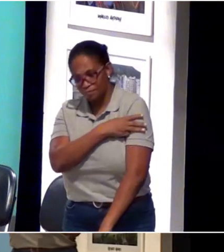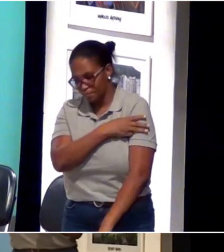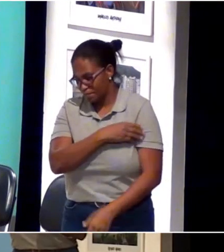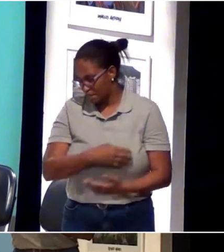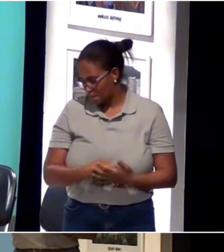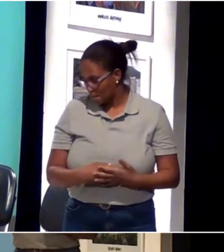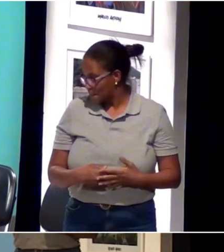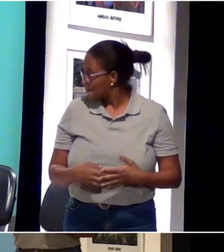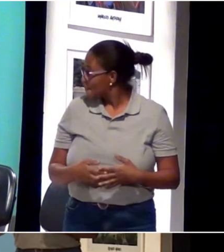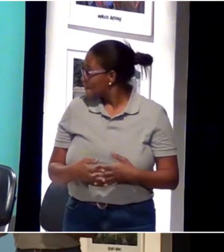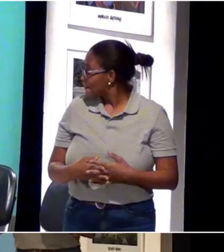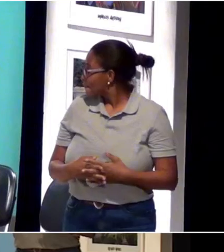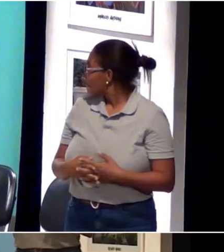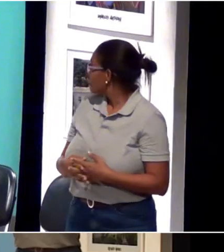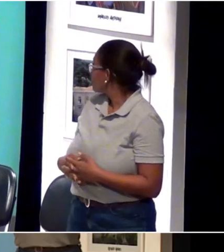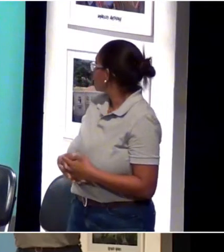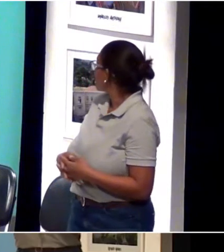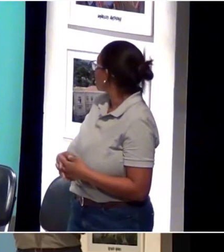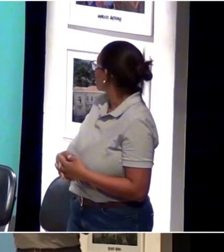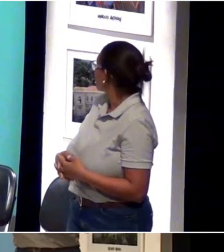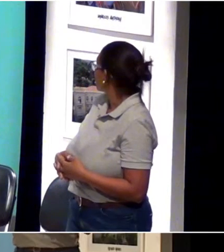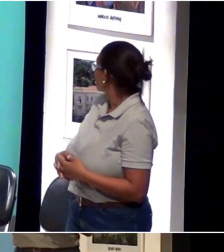ir. Eu quero chegar num outro. Vai.